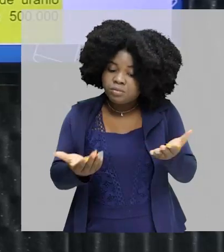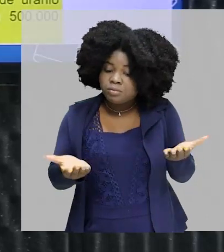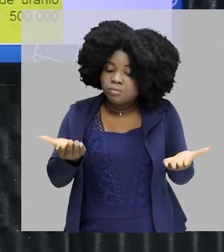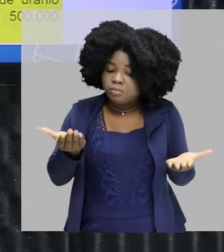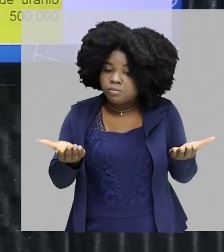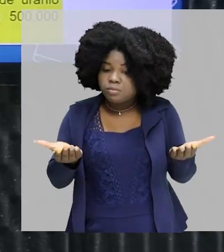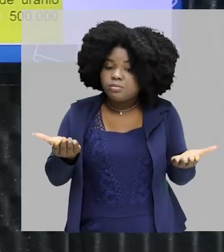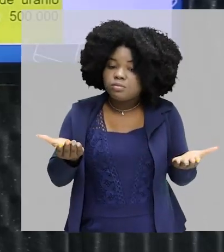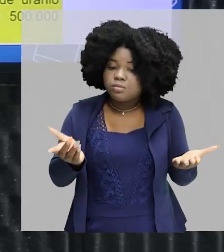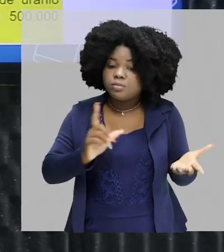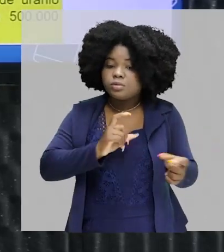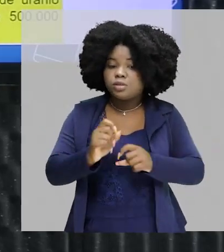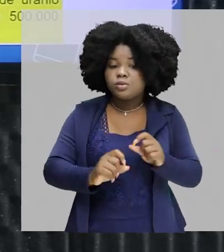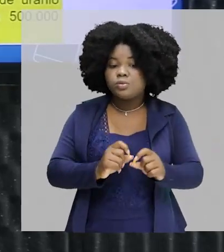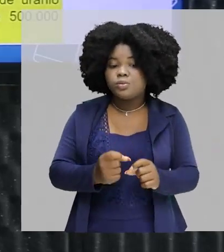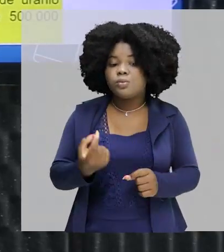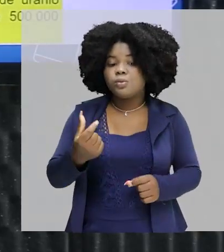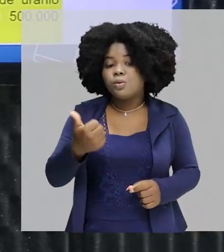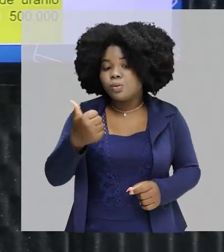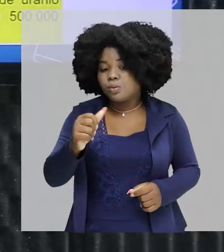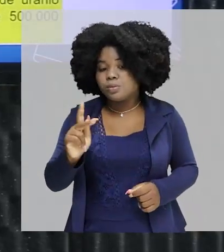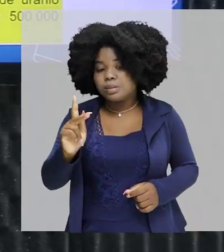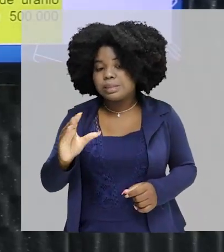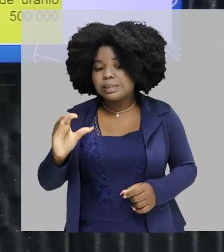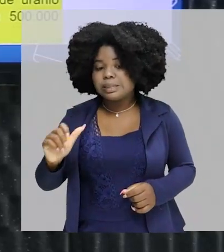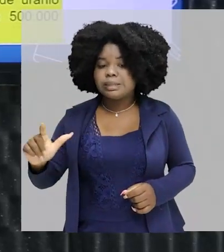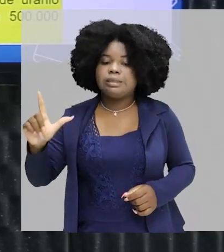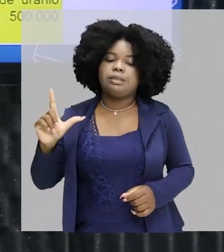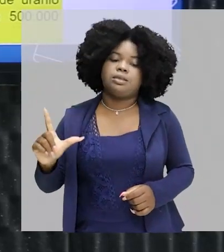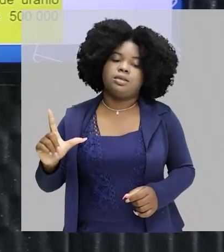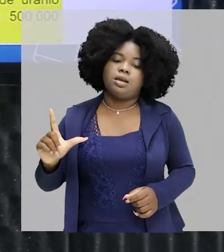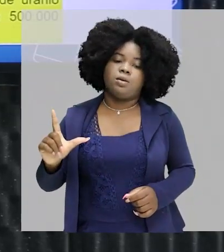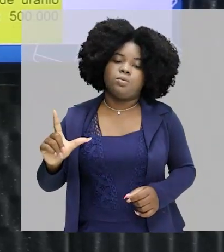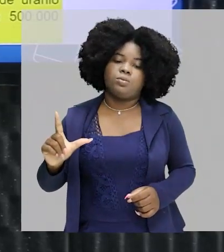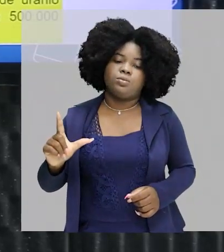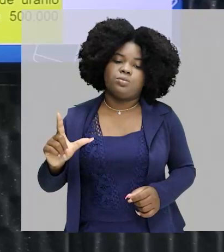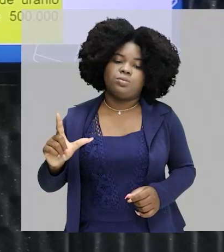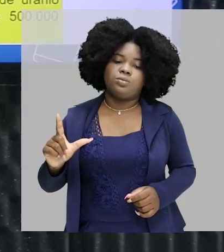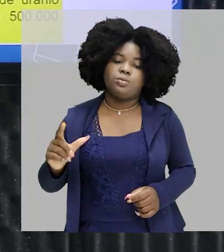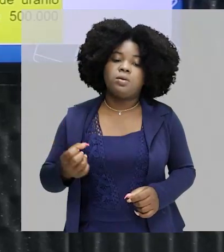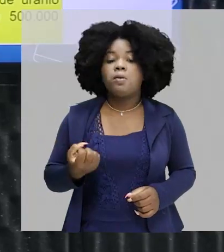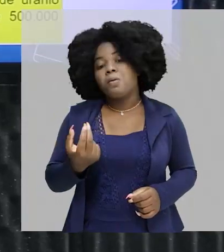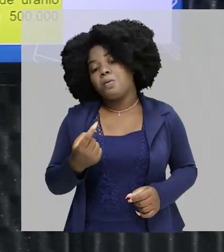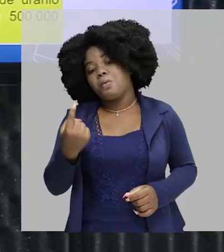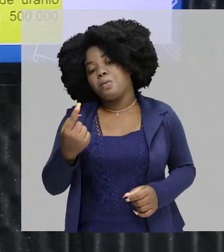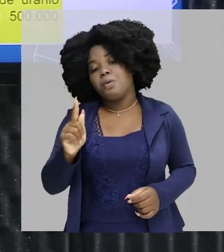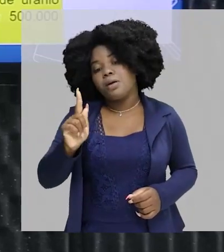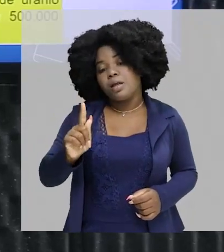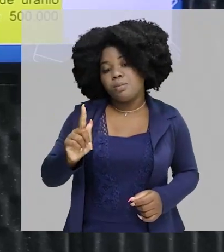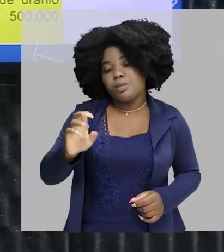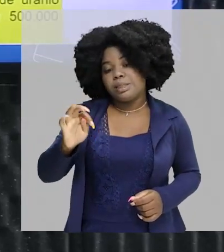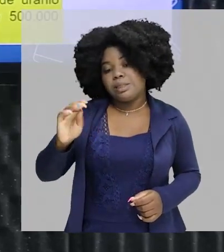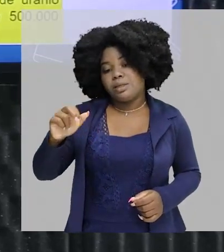parâmetro, fornece aproximadamente 11 quilocalorias. Ou então, 1 grama de etanol, aquele